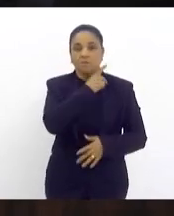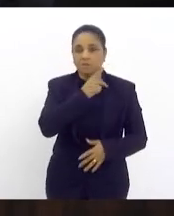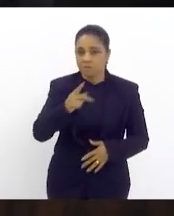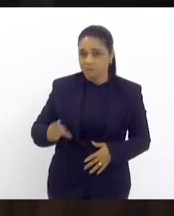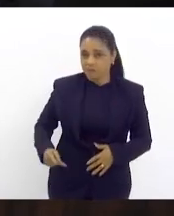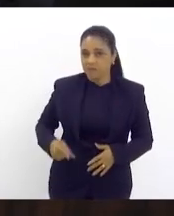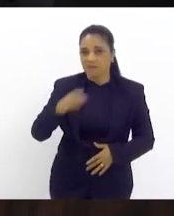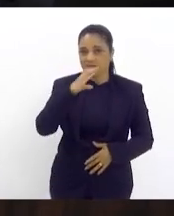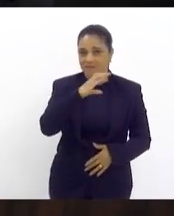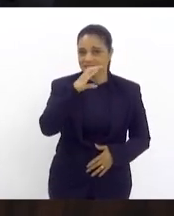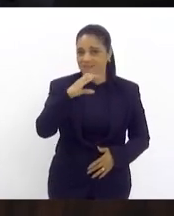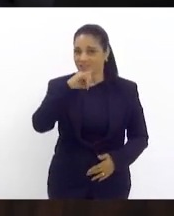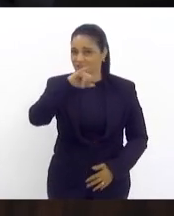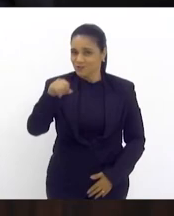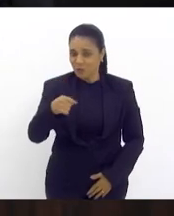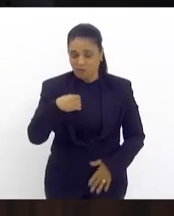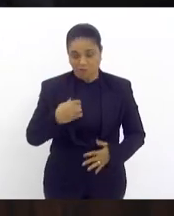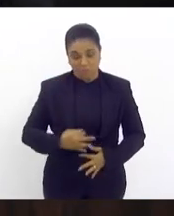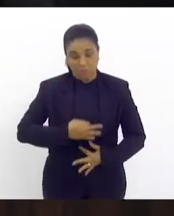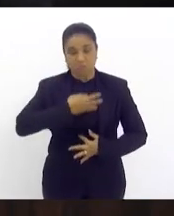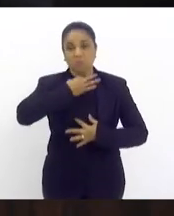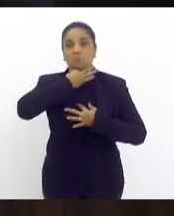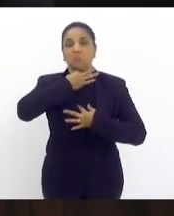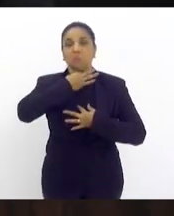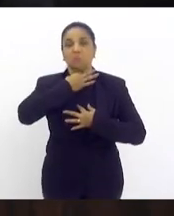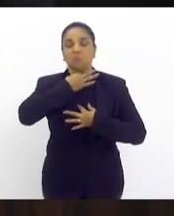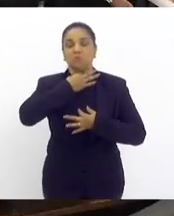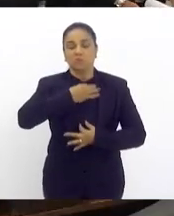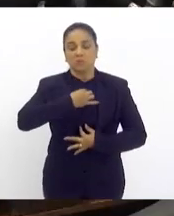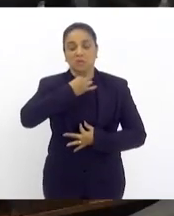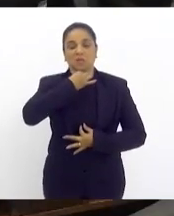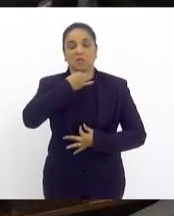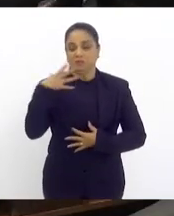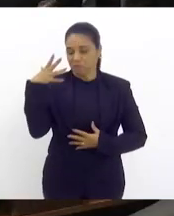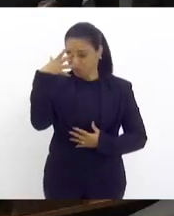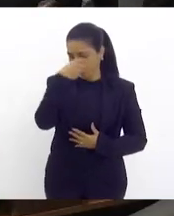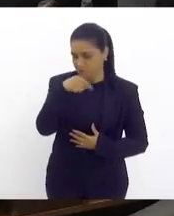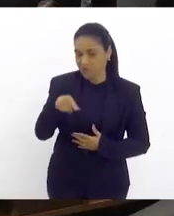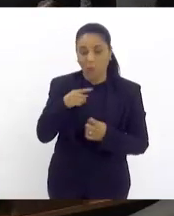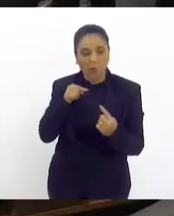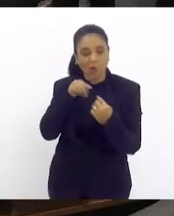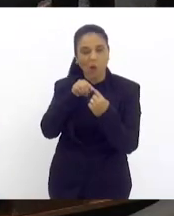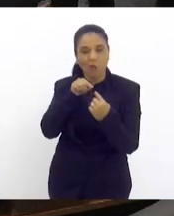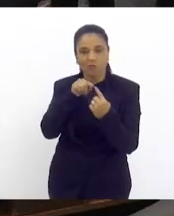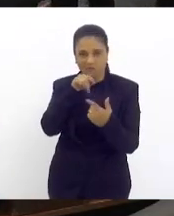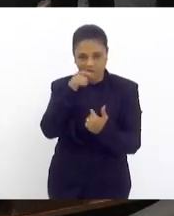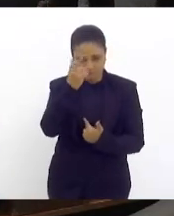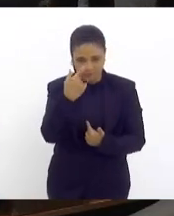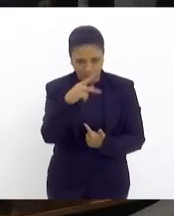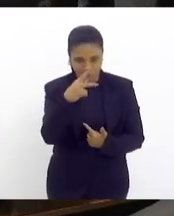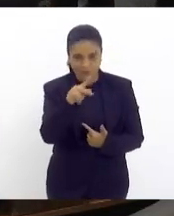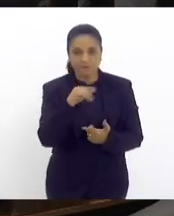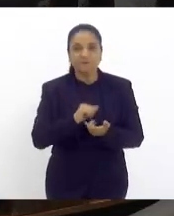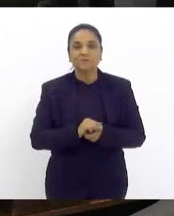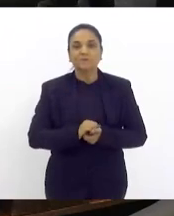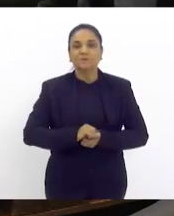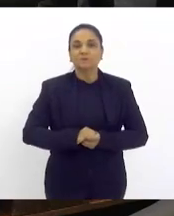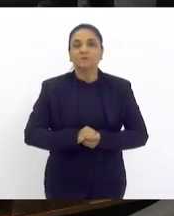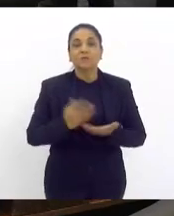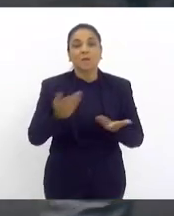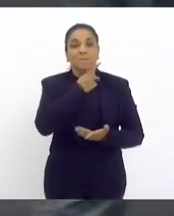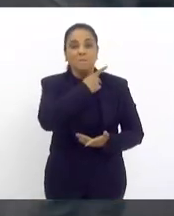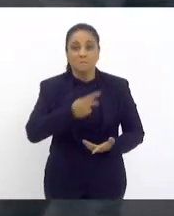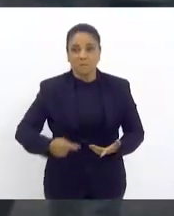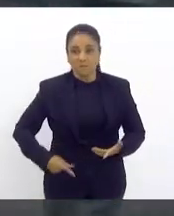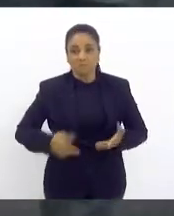da elegante Amorim com essa gravata bonita elegante Presidente primeiro